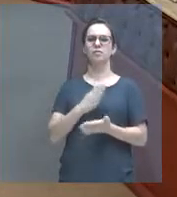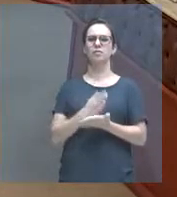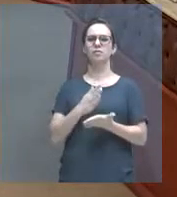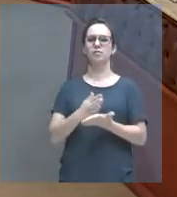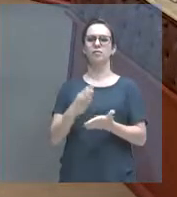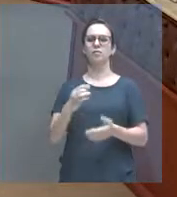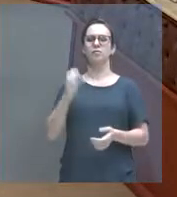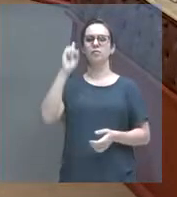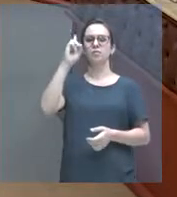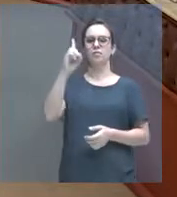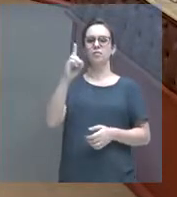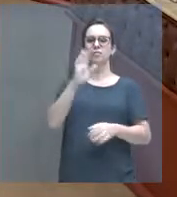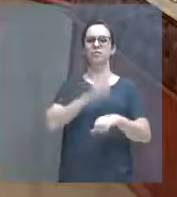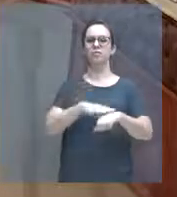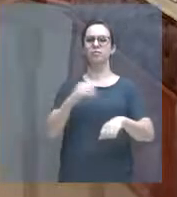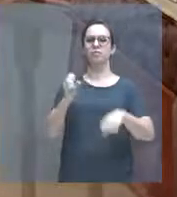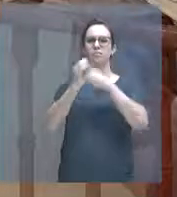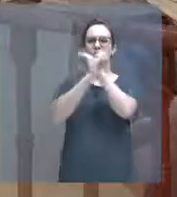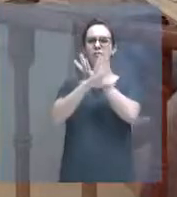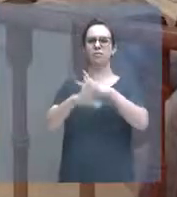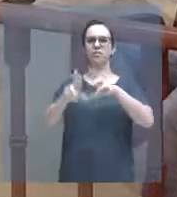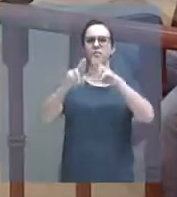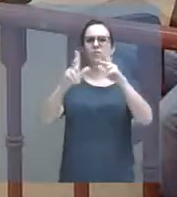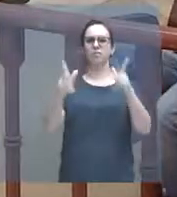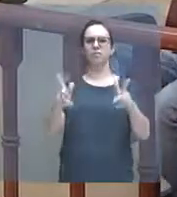obrigado a todos.